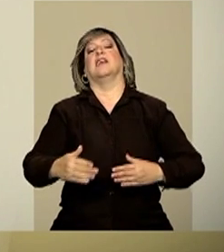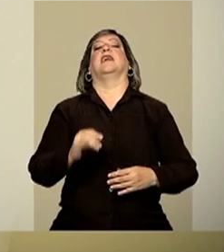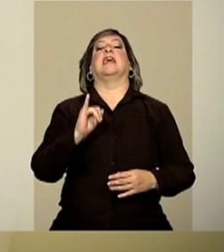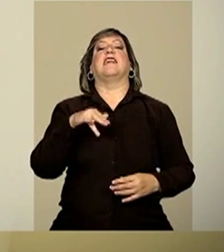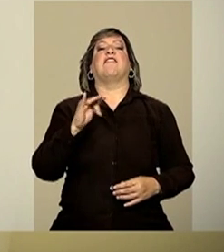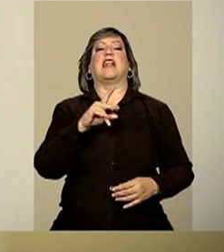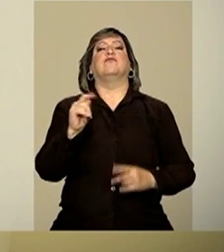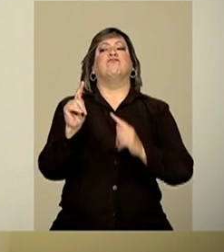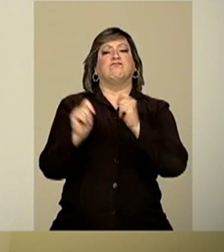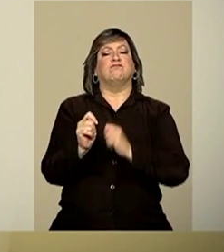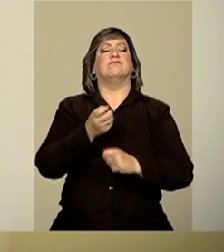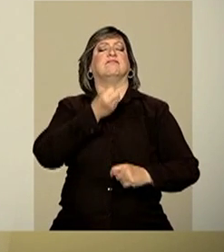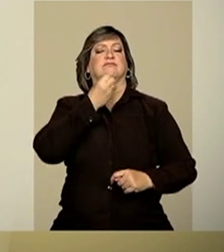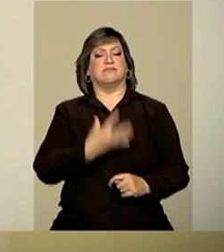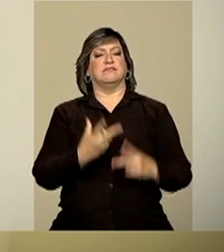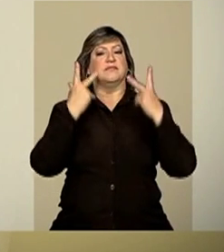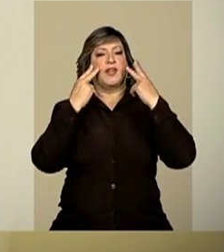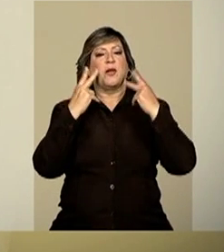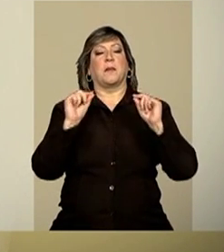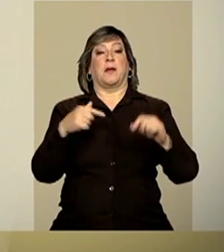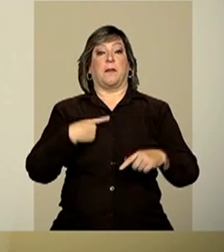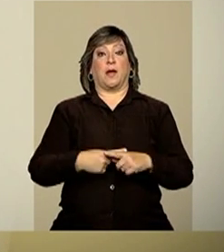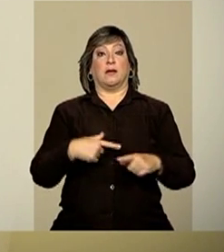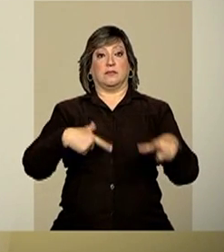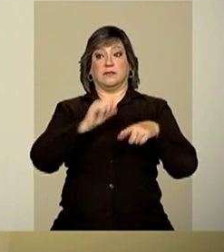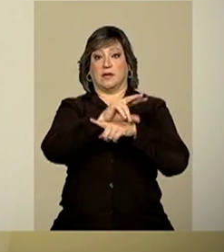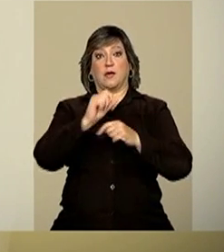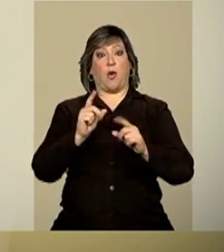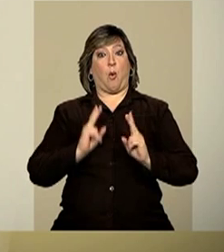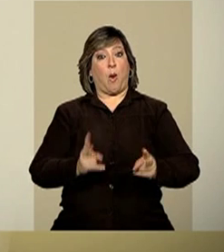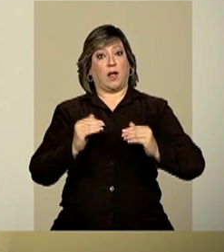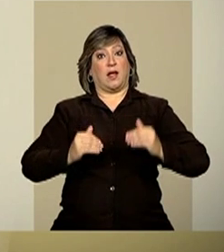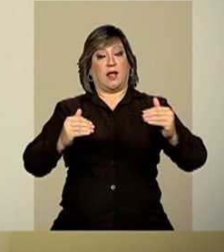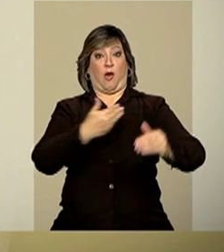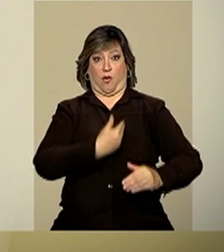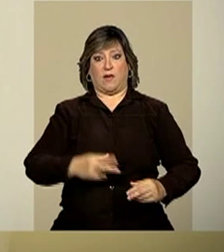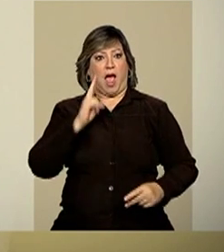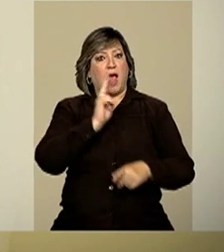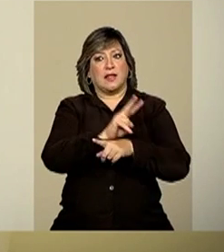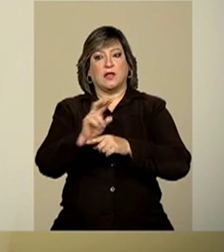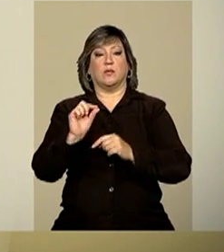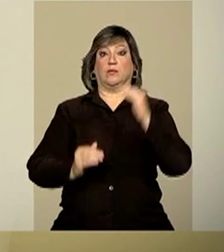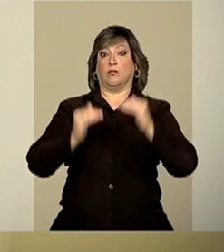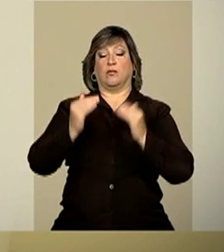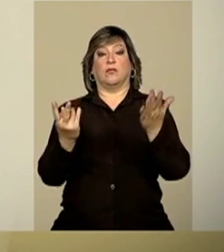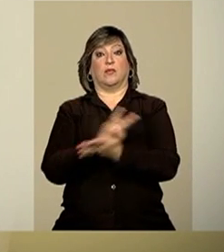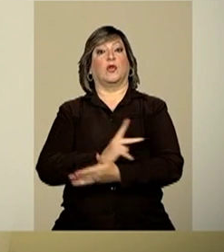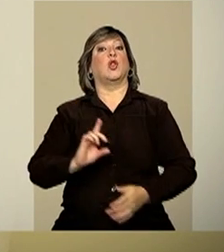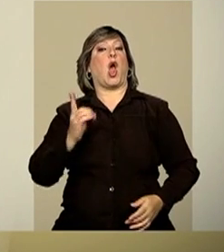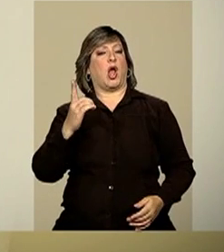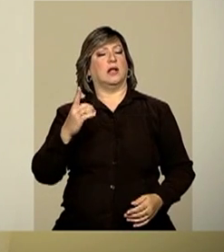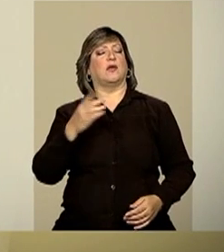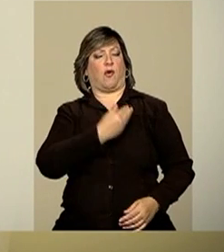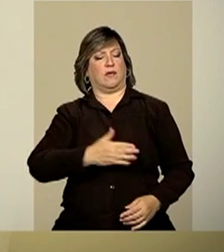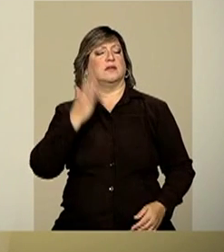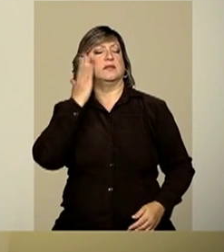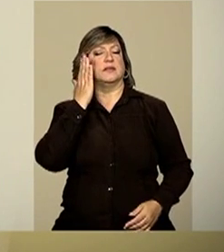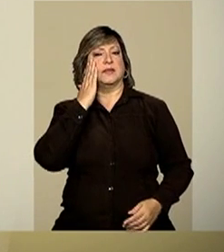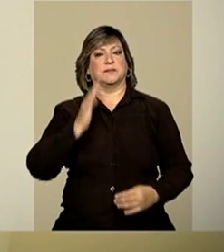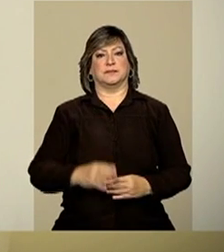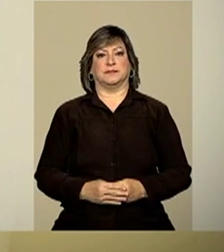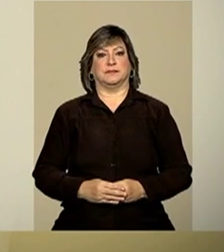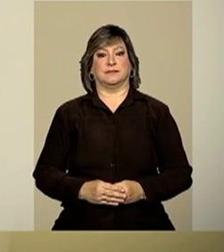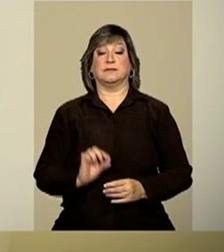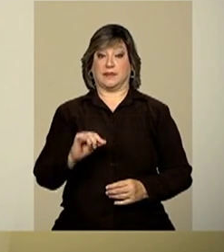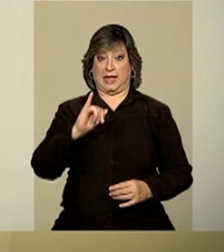da meta, que o emprego continua crescendo e que o governo está atento às oscilações do dólar. A inflação está em